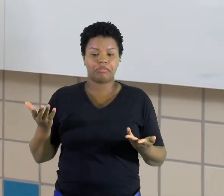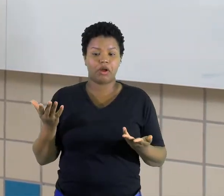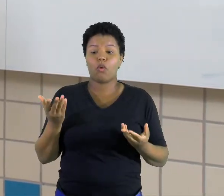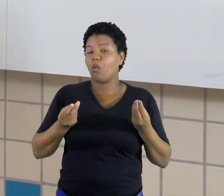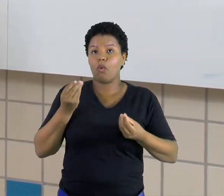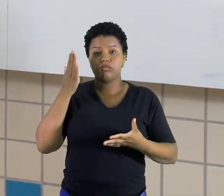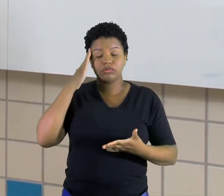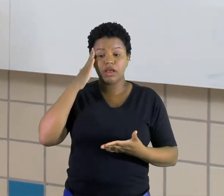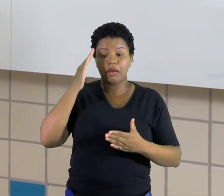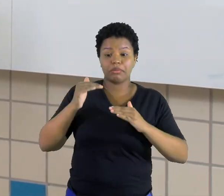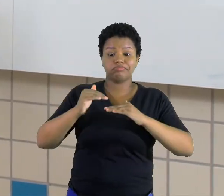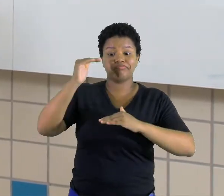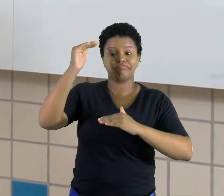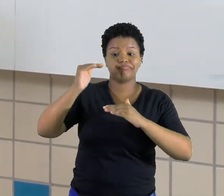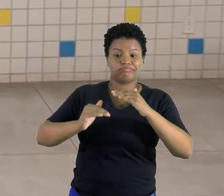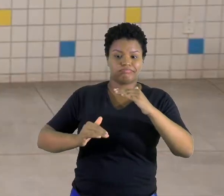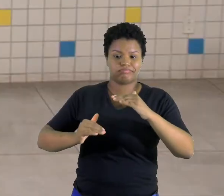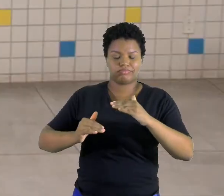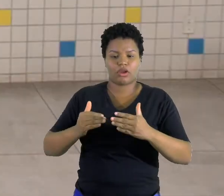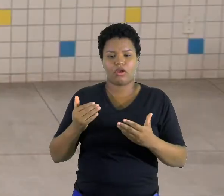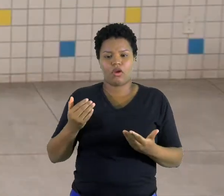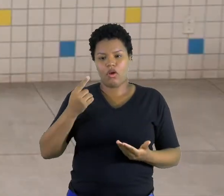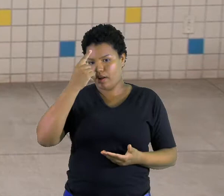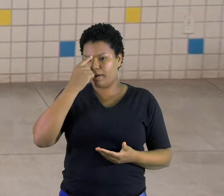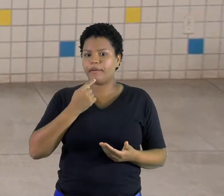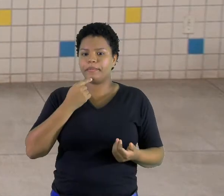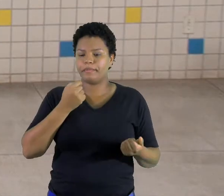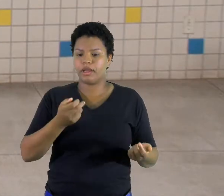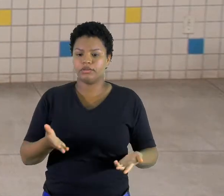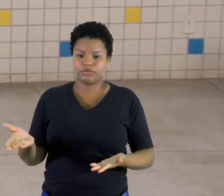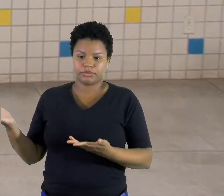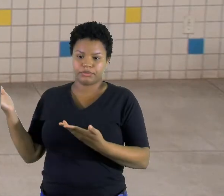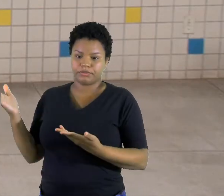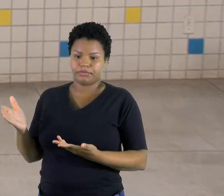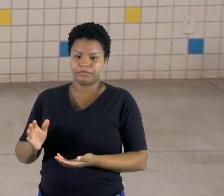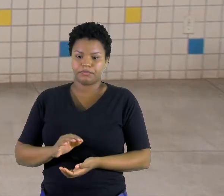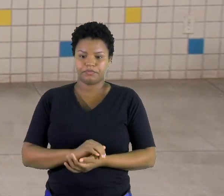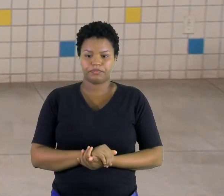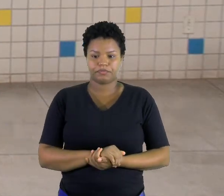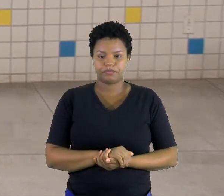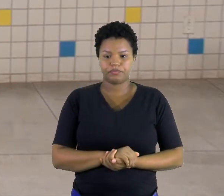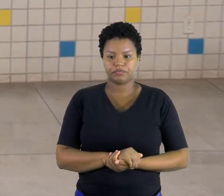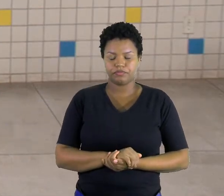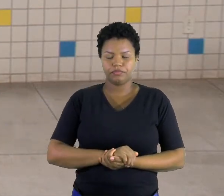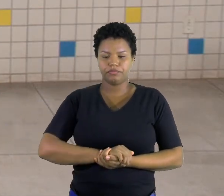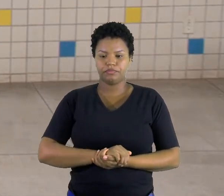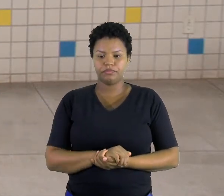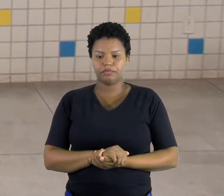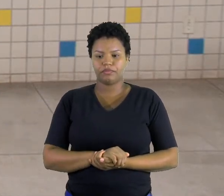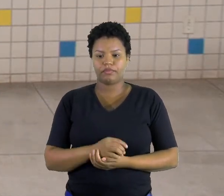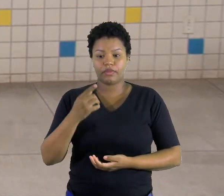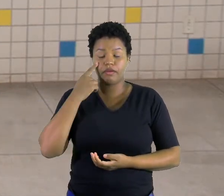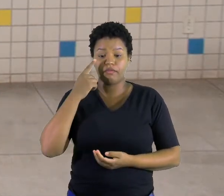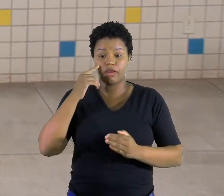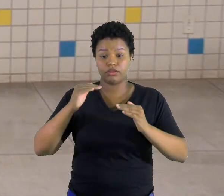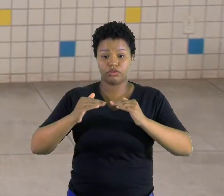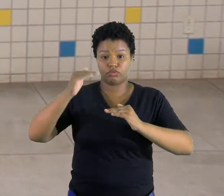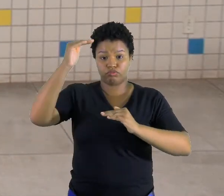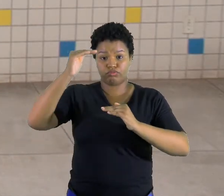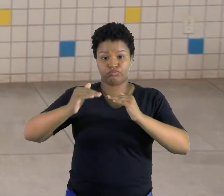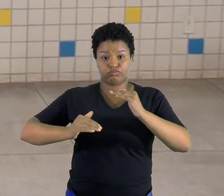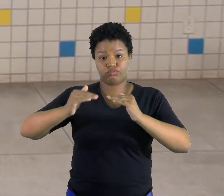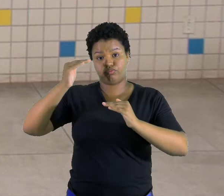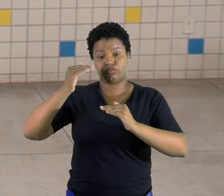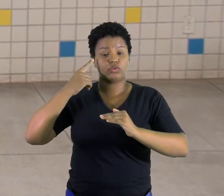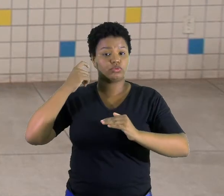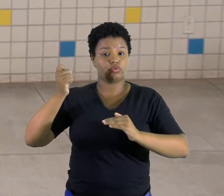ou alto? Dá uma olhada na imagem de vocês aí que está aparecendo, tá? E aí vocês estão vendo aí que a altura do som, ela vai estar relacionada